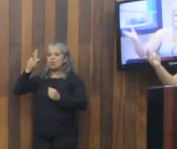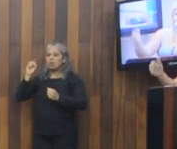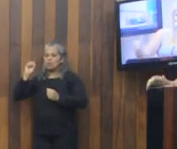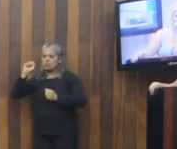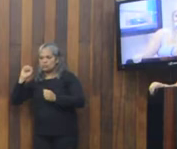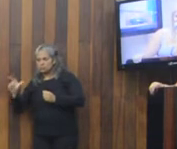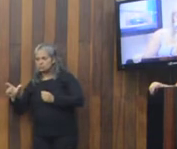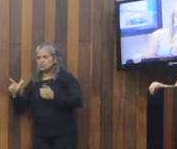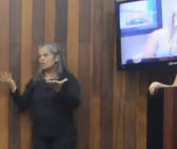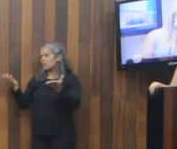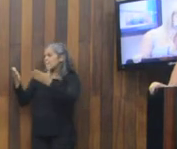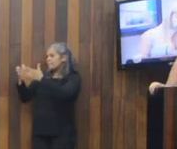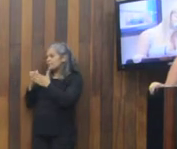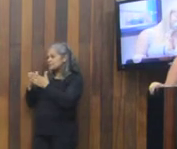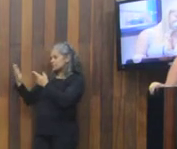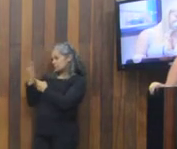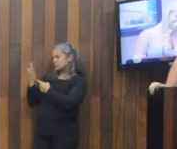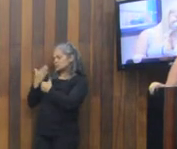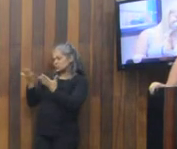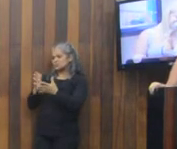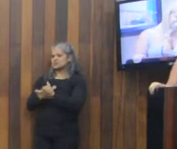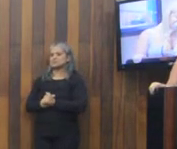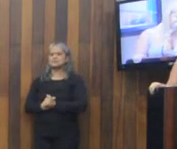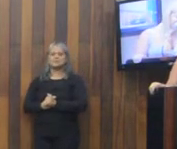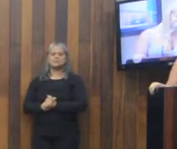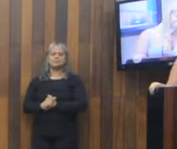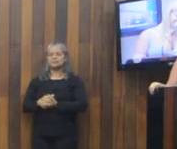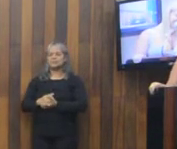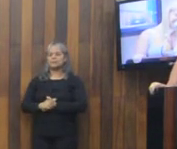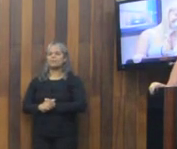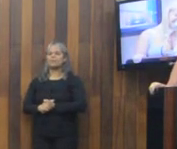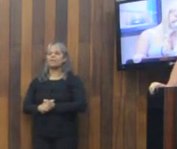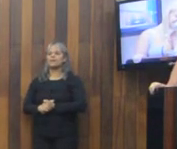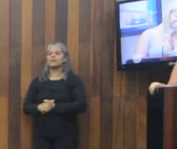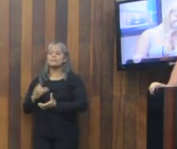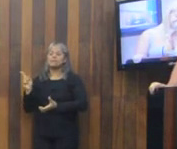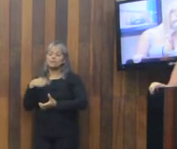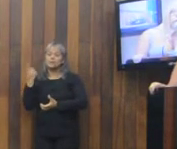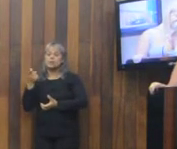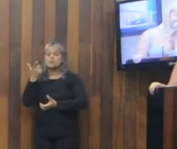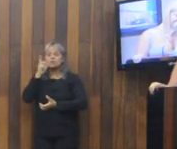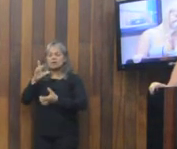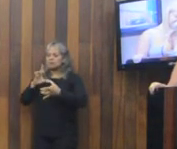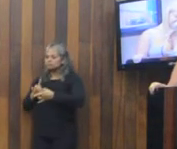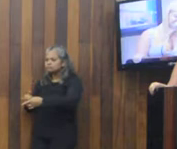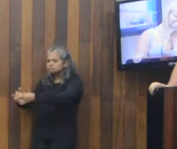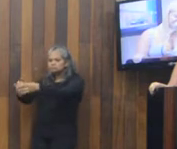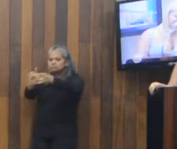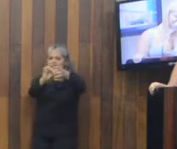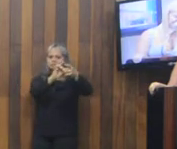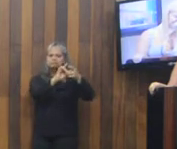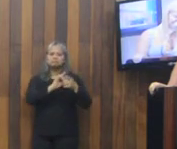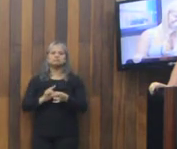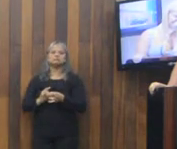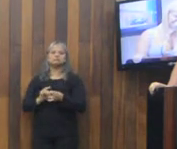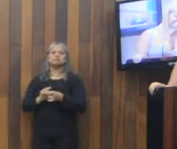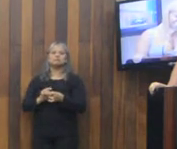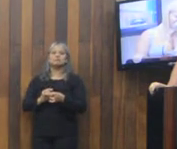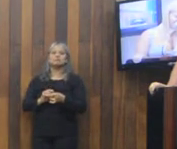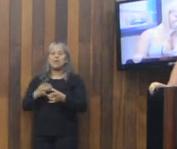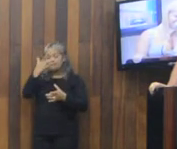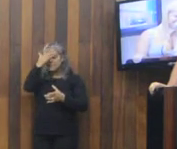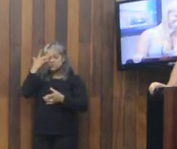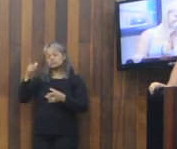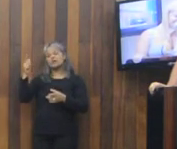vereador para poder me ajudar nisso. Só conseguiremos união e sem perseguições diárias a pessoas que fazem a diferença por